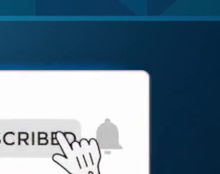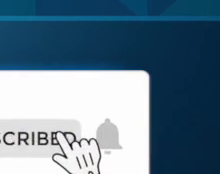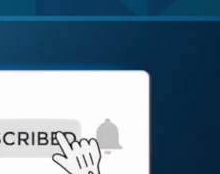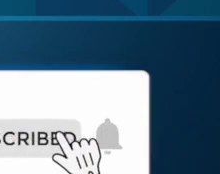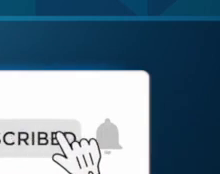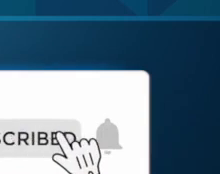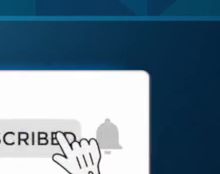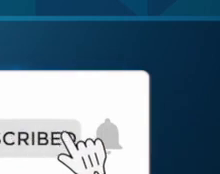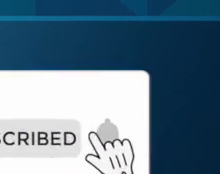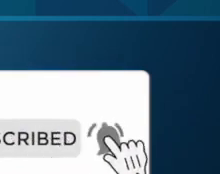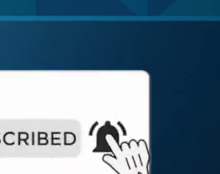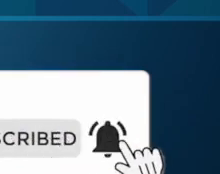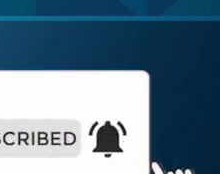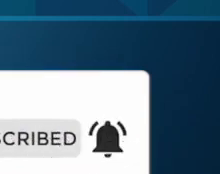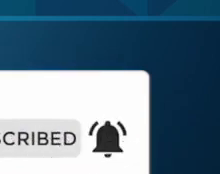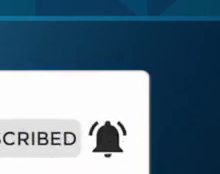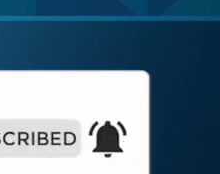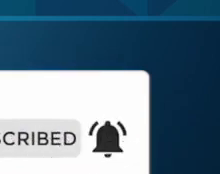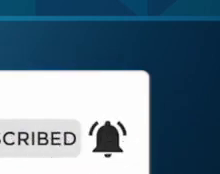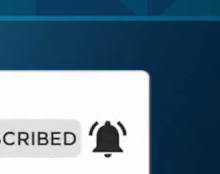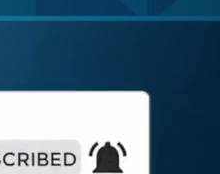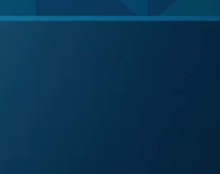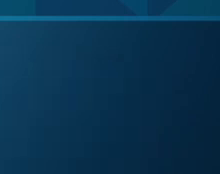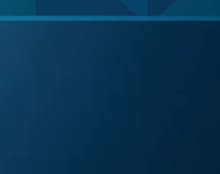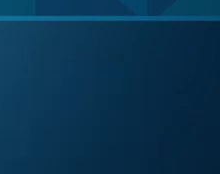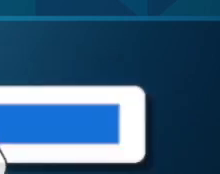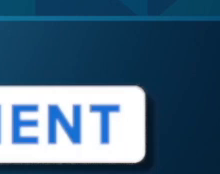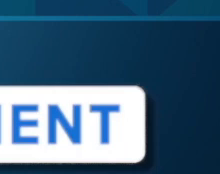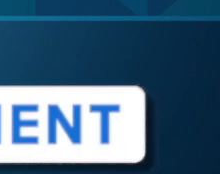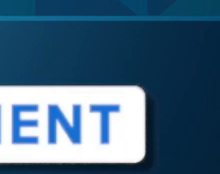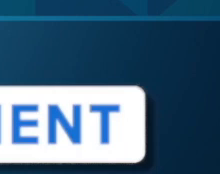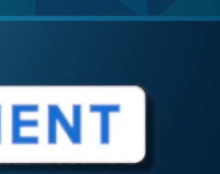canal Bartetelli, hanehan botão notificação.